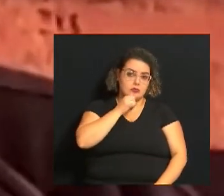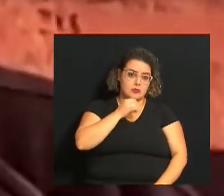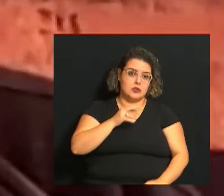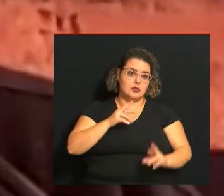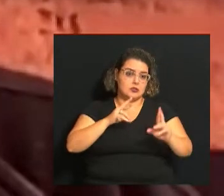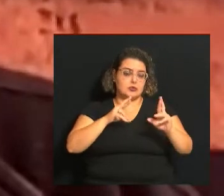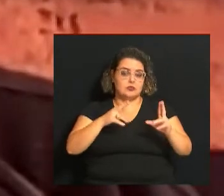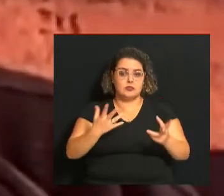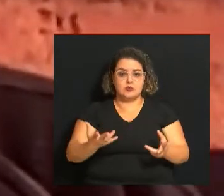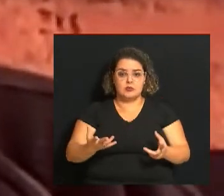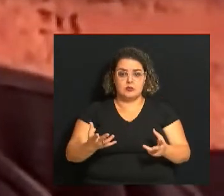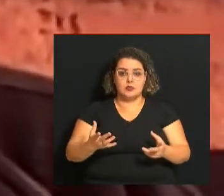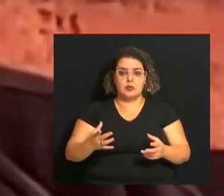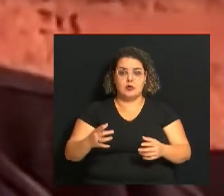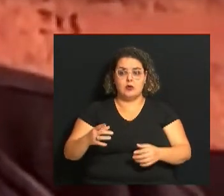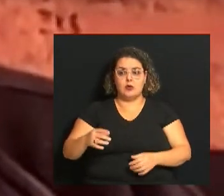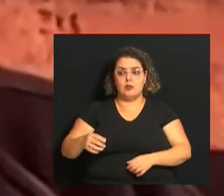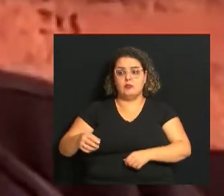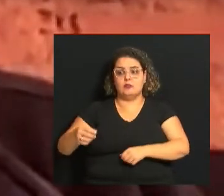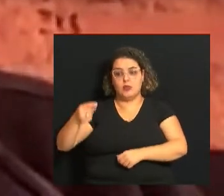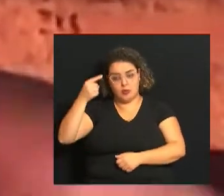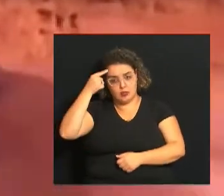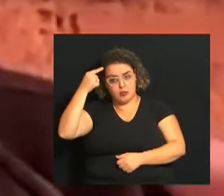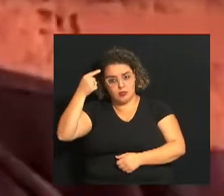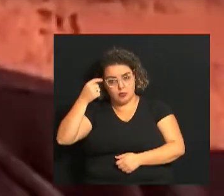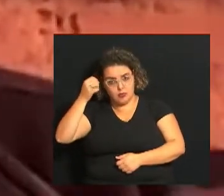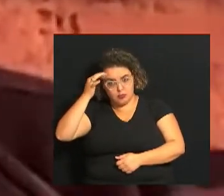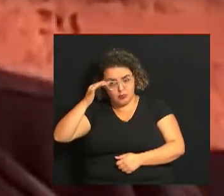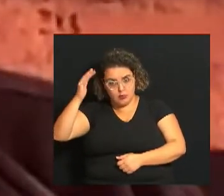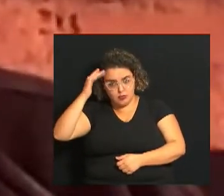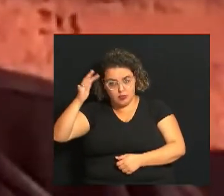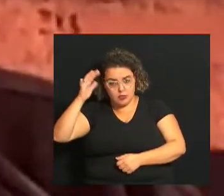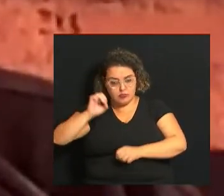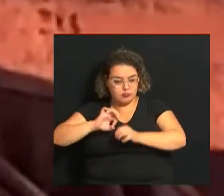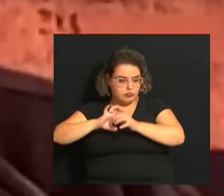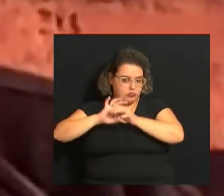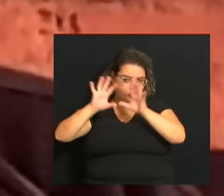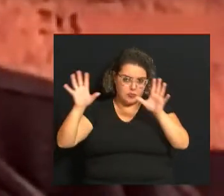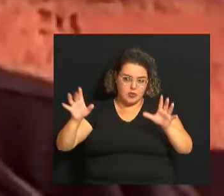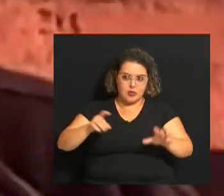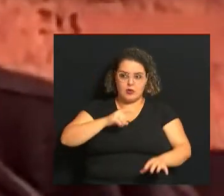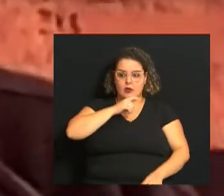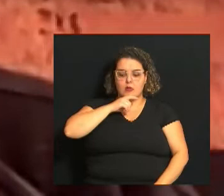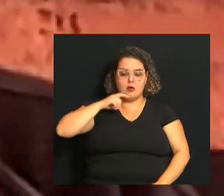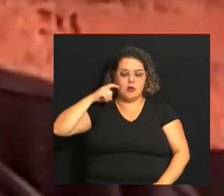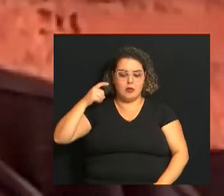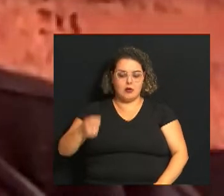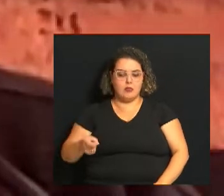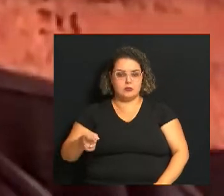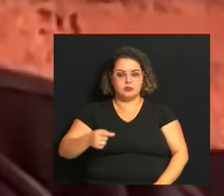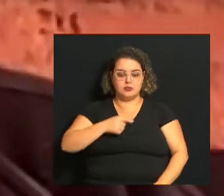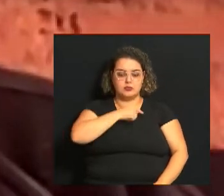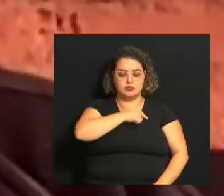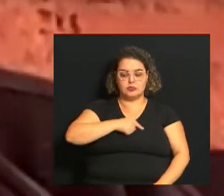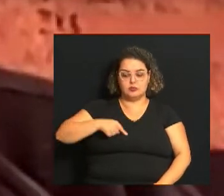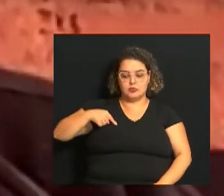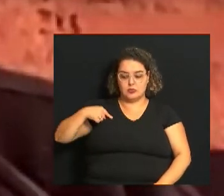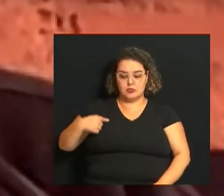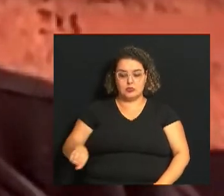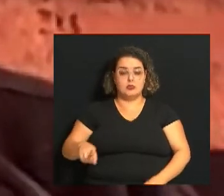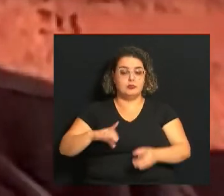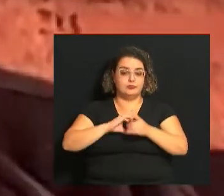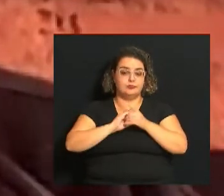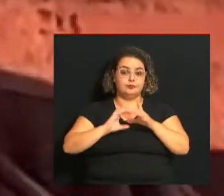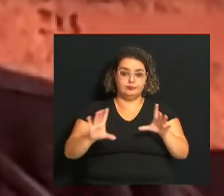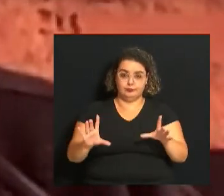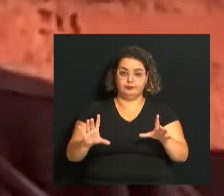com o liberalismo, no mundo, que a Rússia e a China avançassem com um sistema mais democrático, e não foi o que aconteceu.